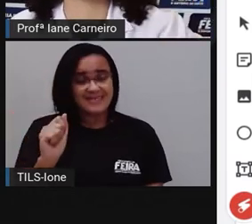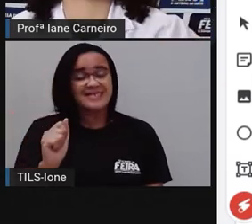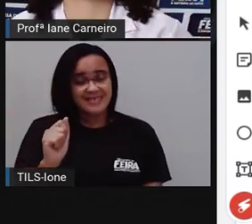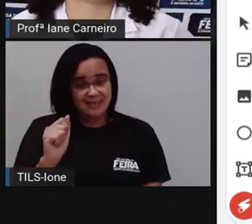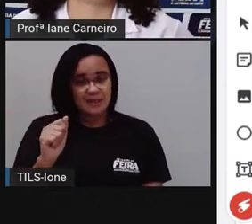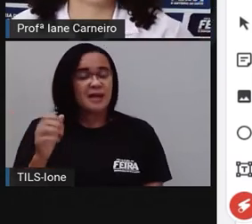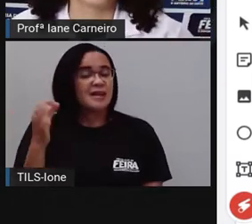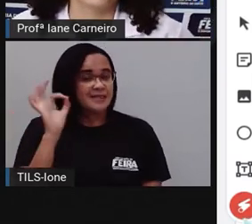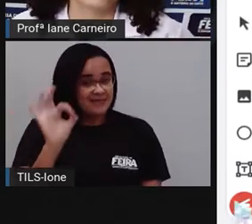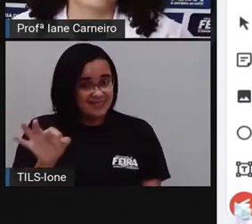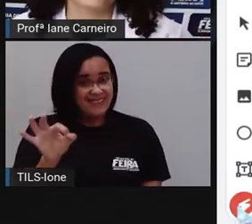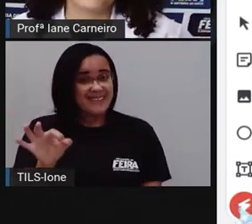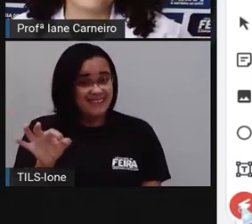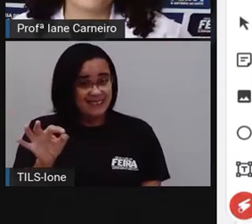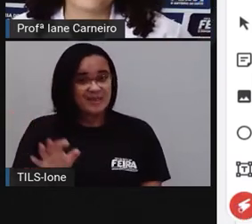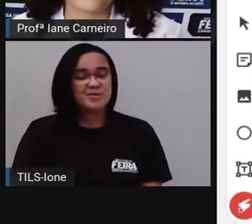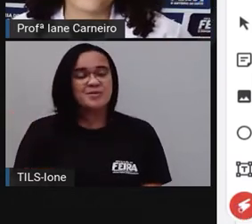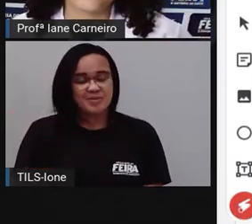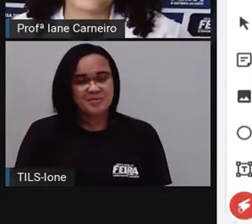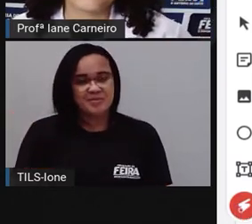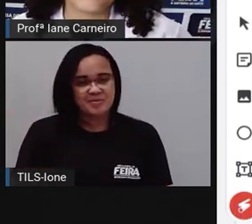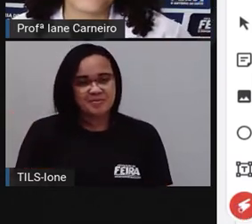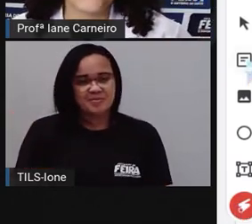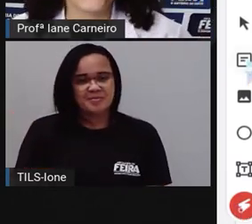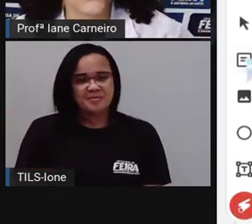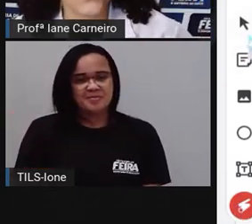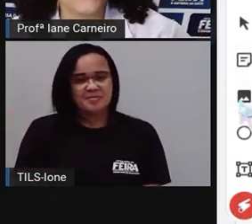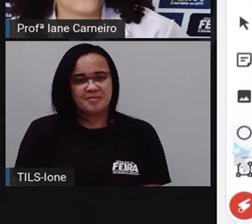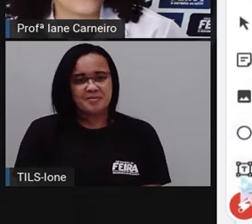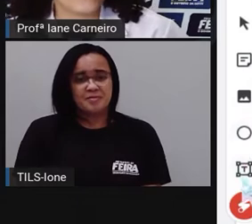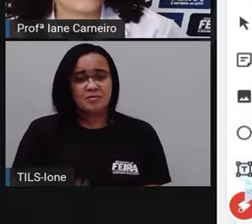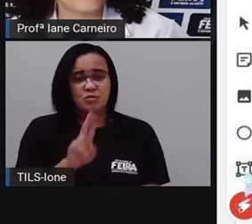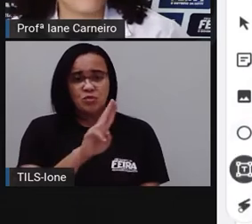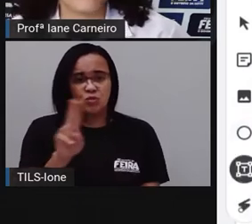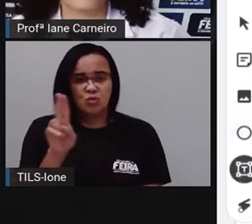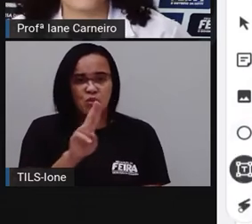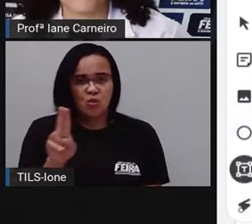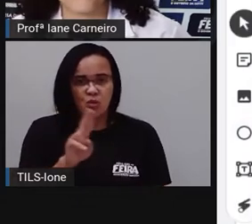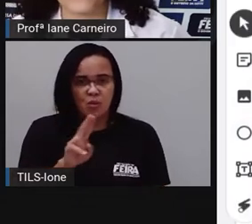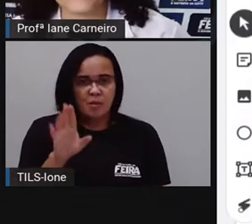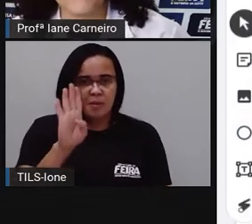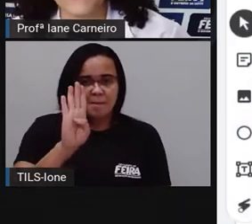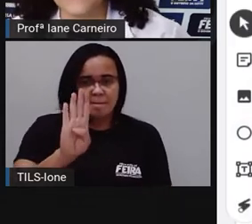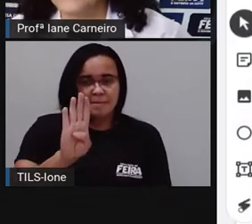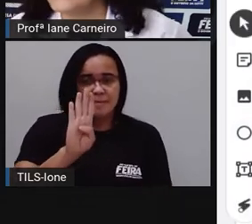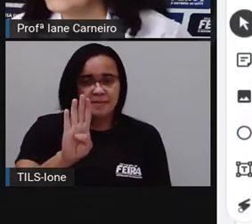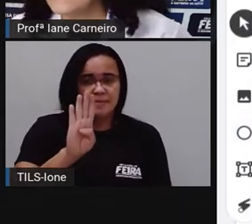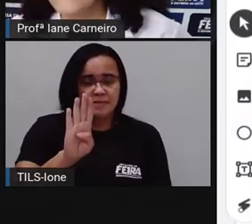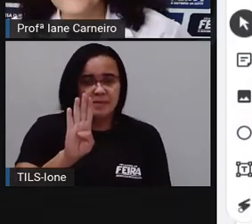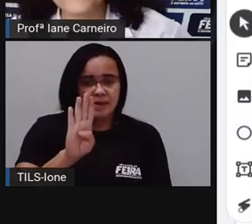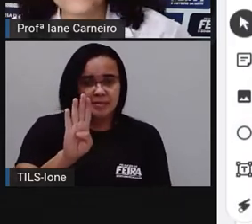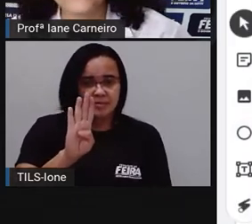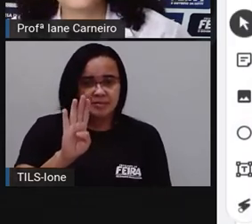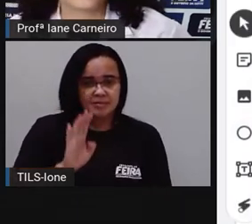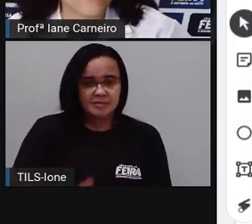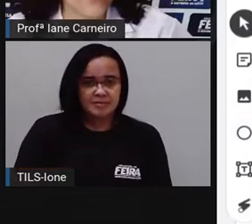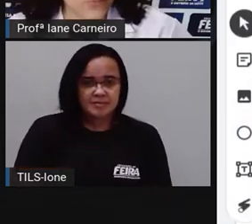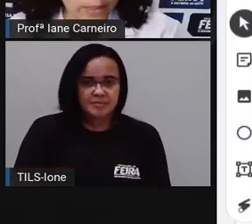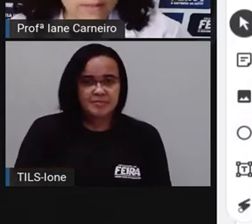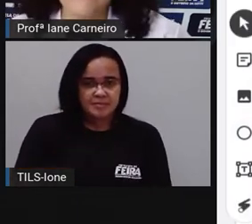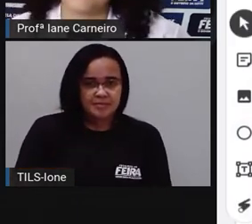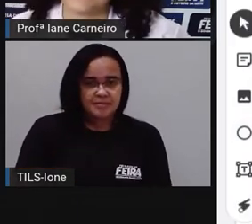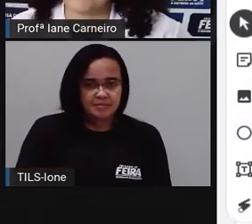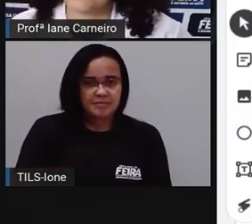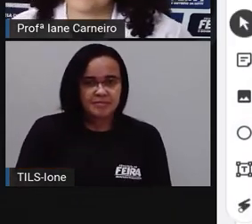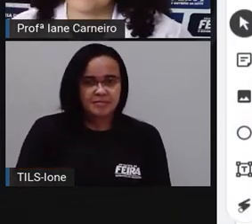Agora sim. Vamos agora escrever aqui um nome com a letra B, um animal com a letra B. Não vamos. Vamos escrever